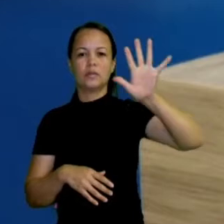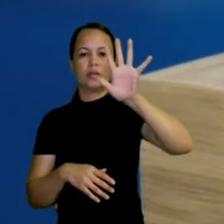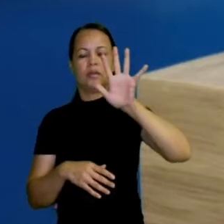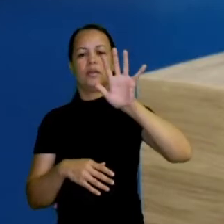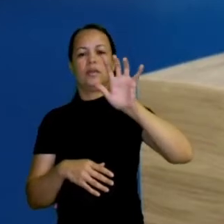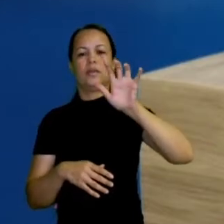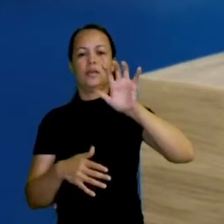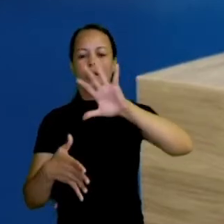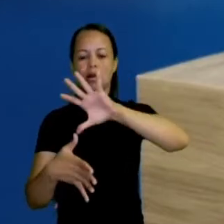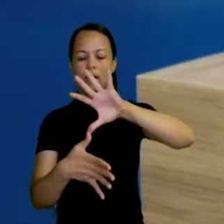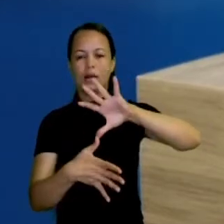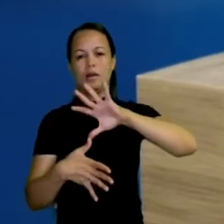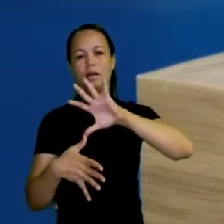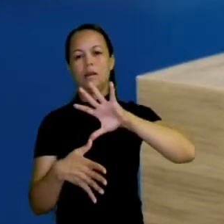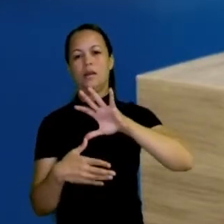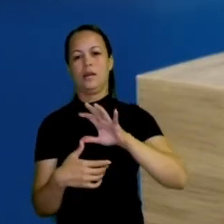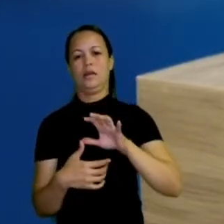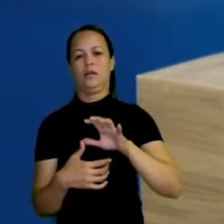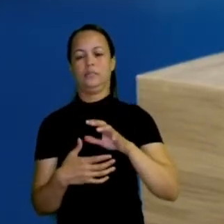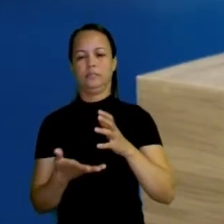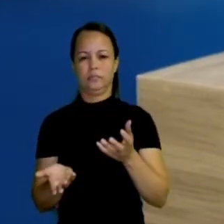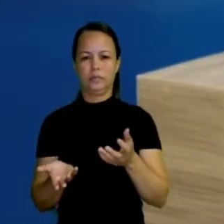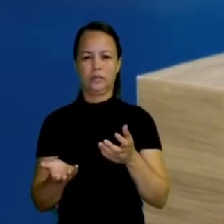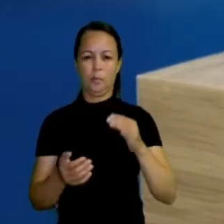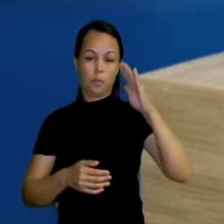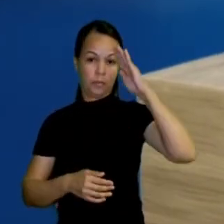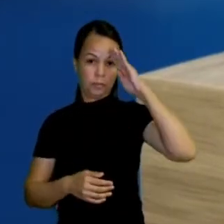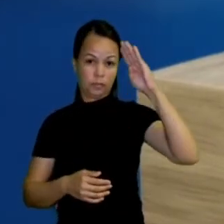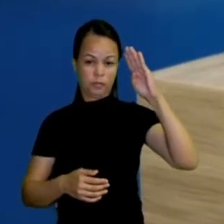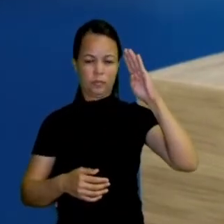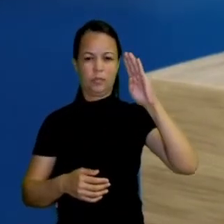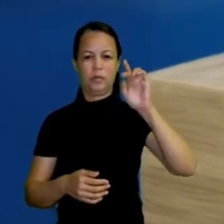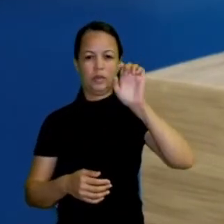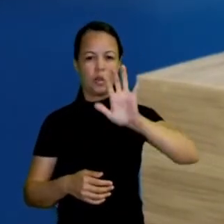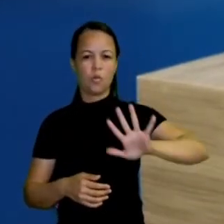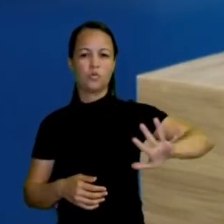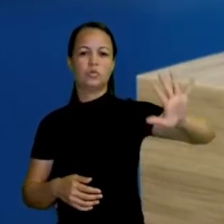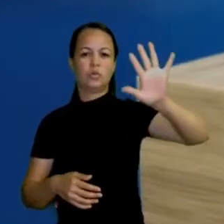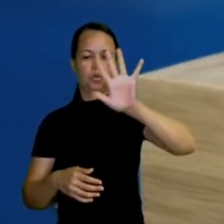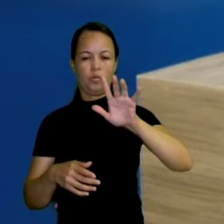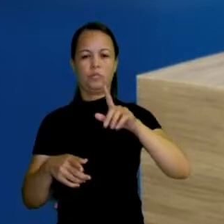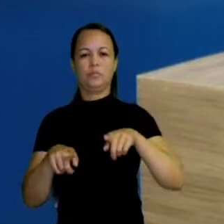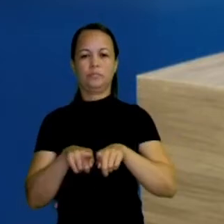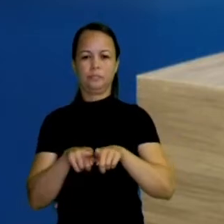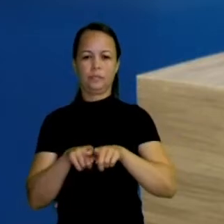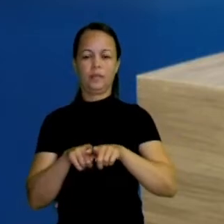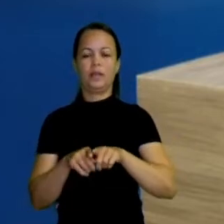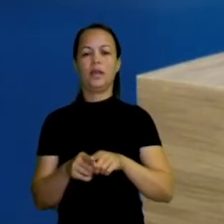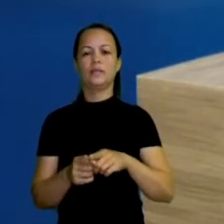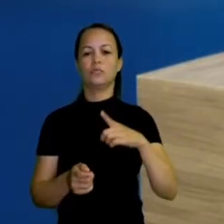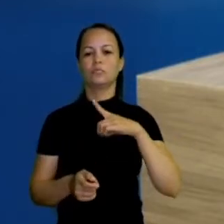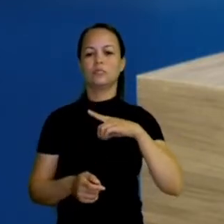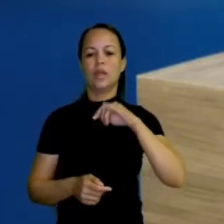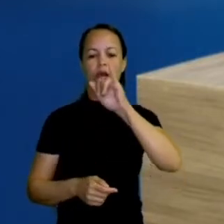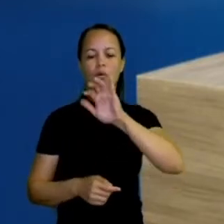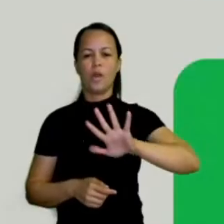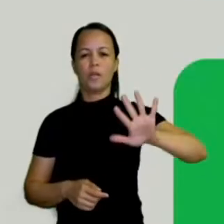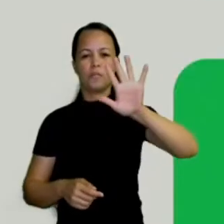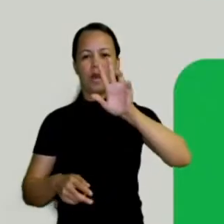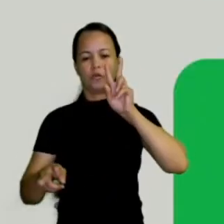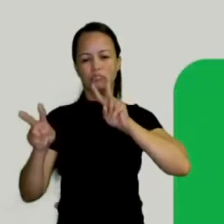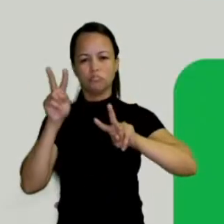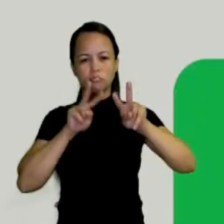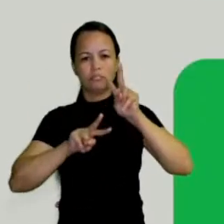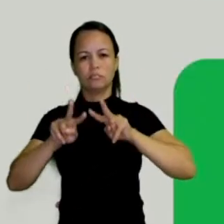outros povos, principalmente os europeus. Então, queria que vocês analisassem essa imagem aí, por favor. Aí